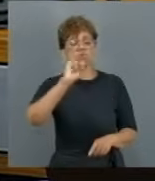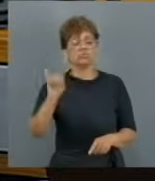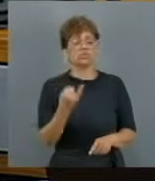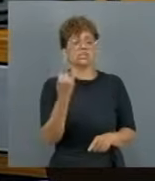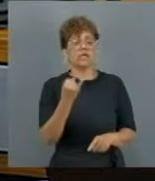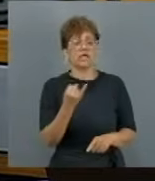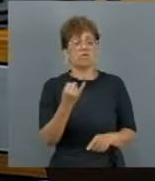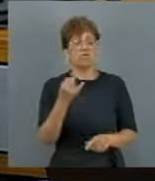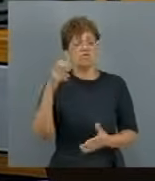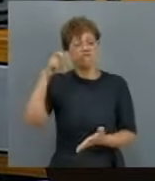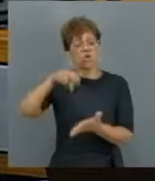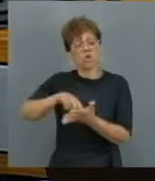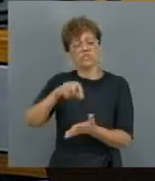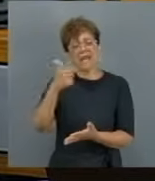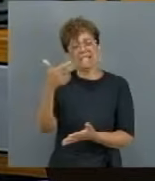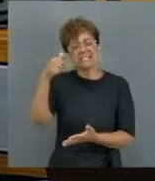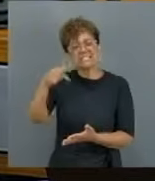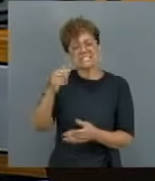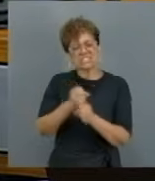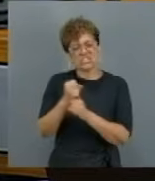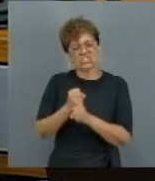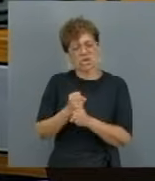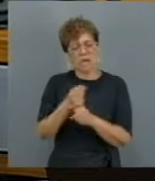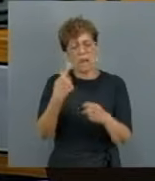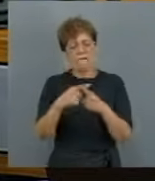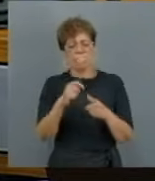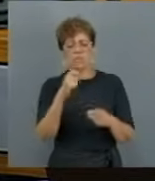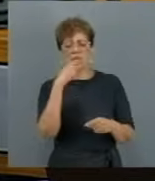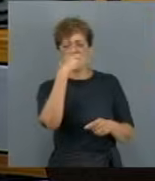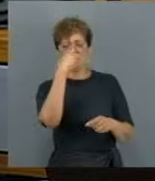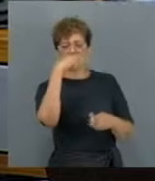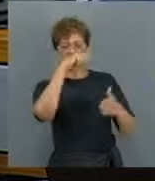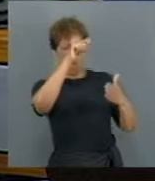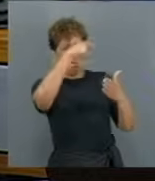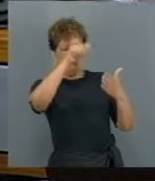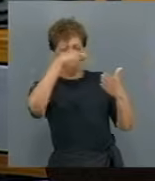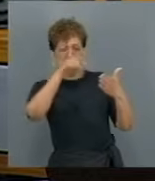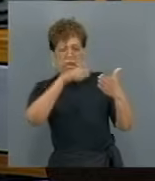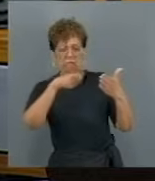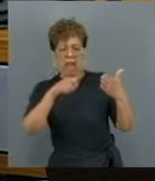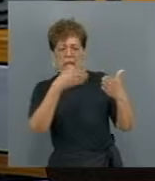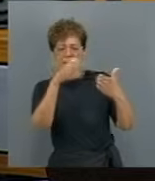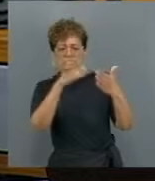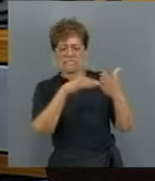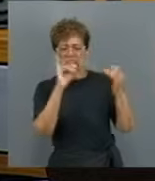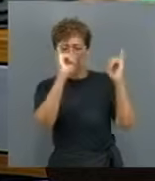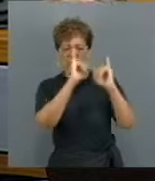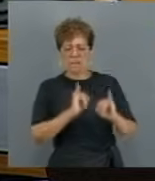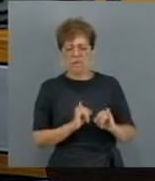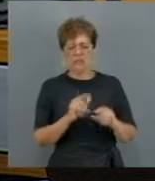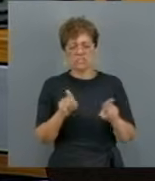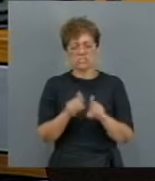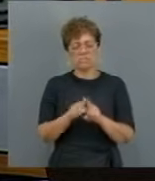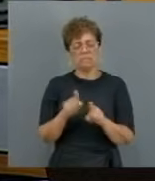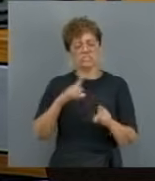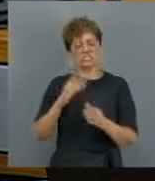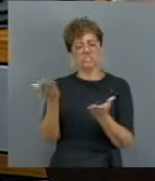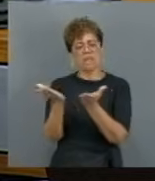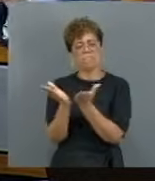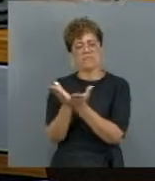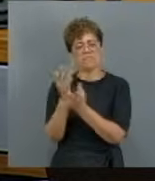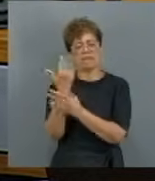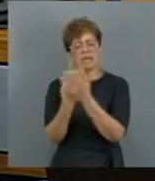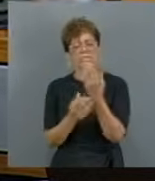17 anos, porque pintaram com batom uma estátua? Porque estavam com a Bíblia na mão na frente de um gramado? Quem